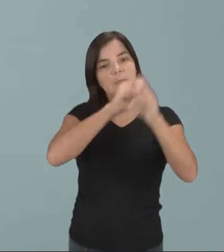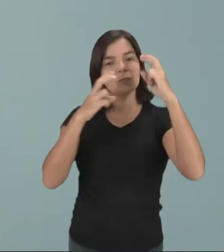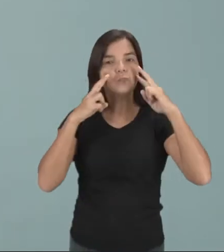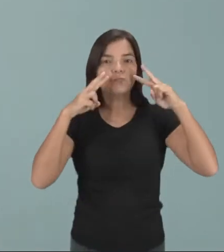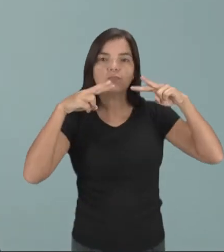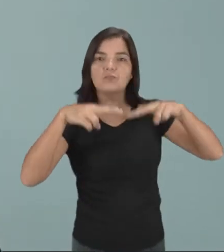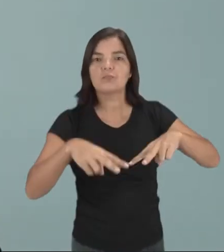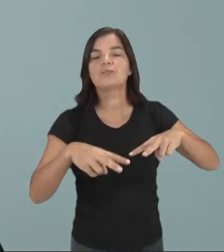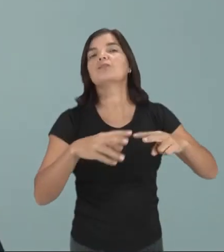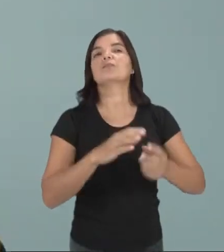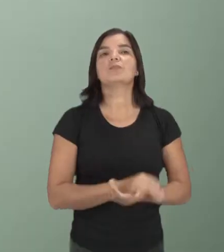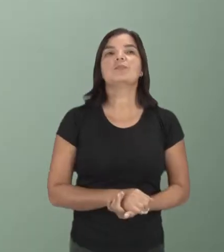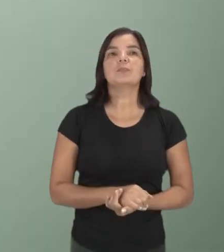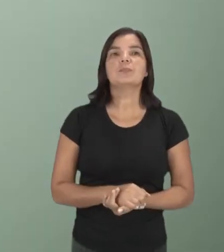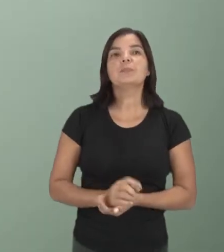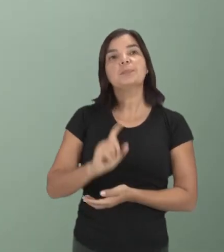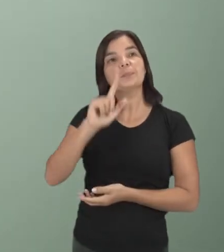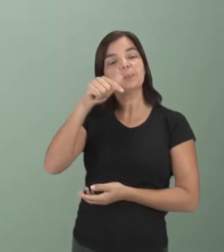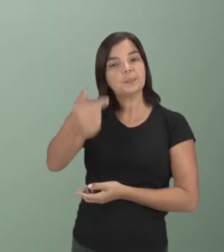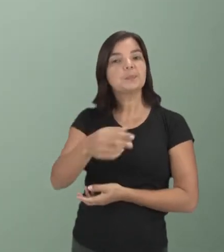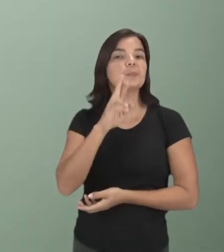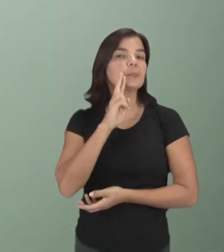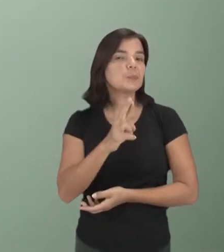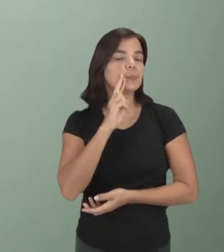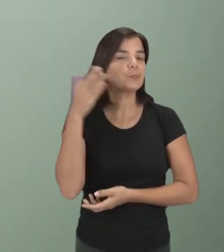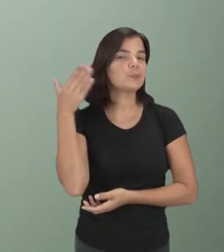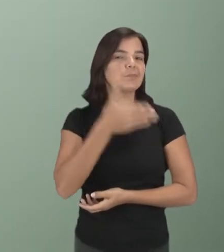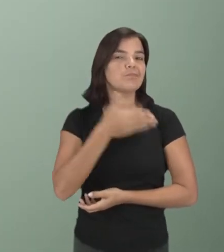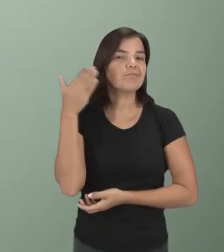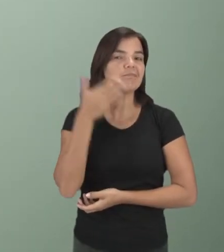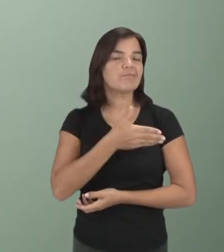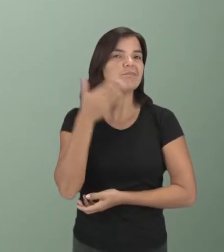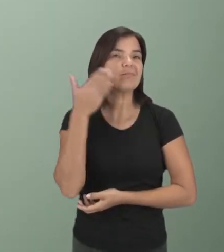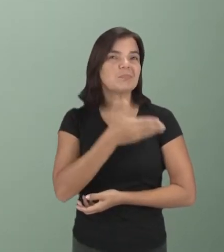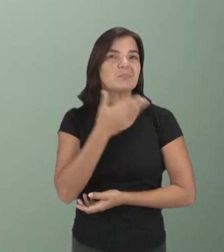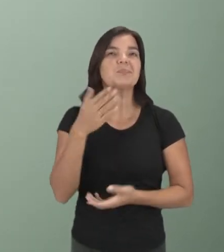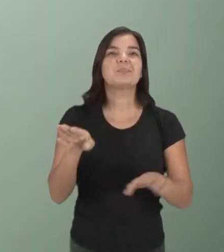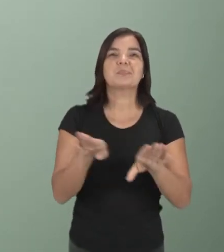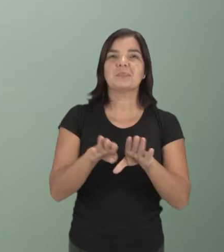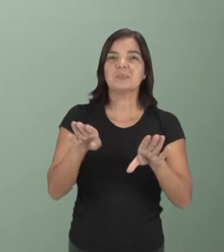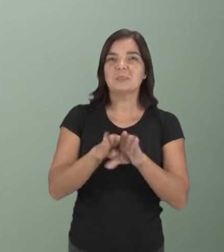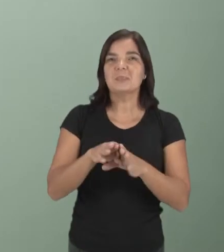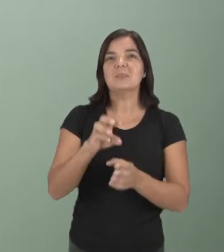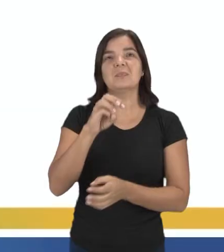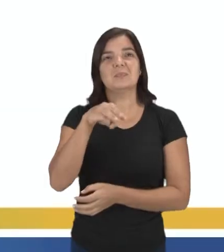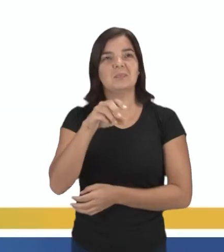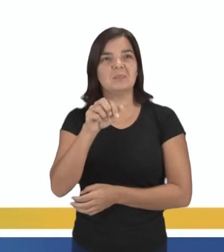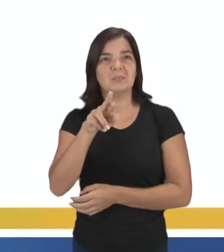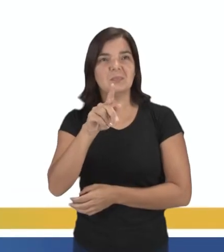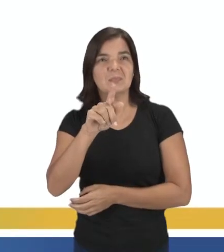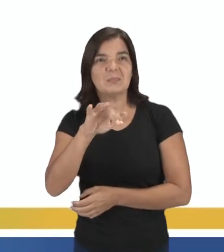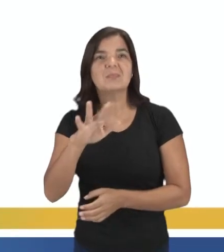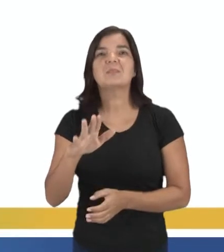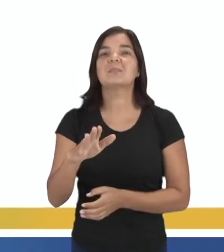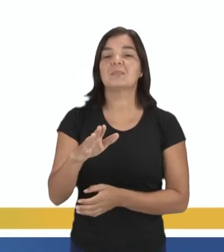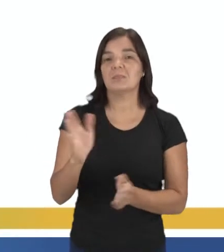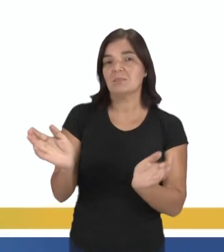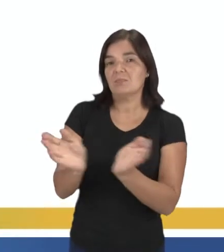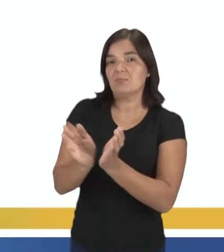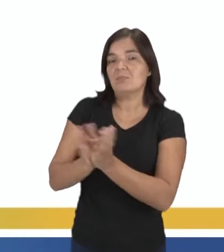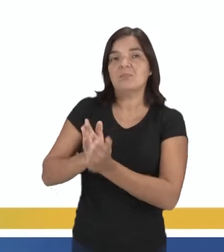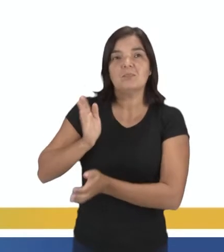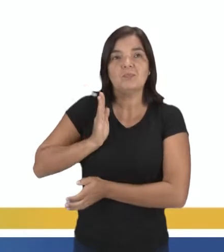leitor. Depois, as críticas frequentes à hipocrisia da moralidade da nova classe dominante,